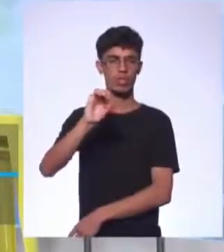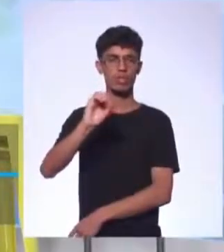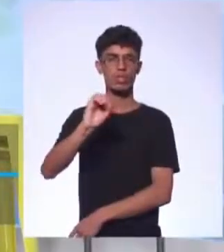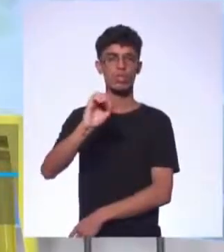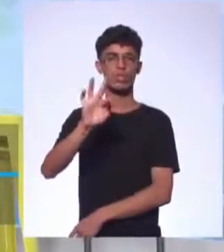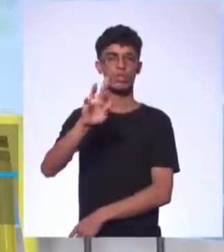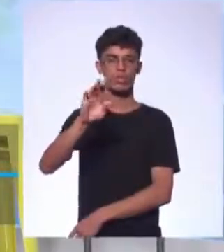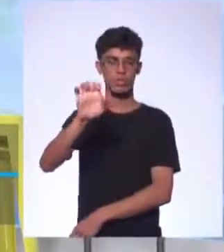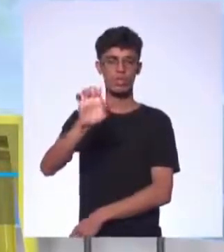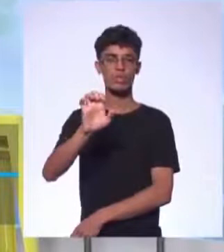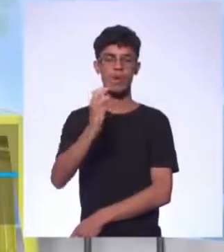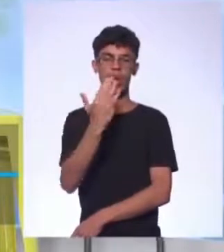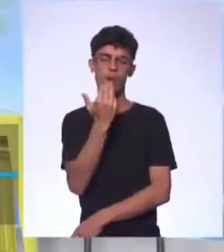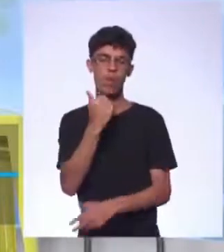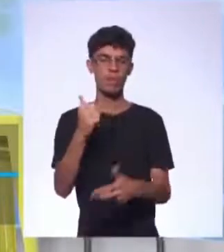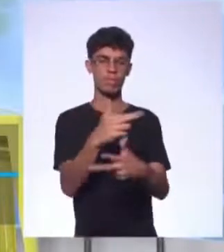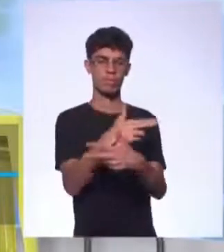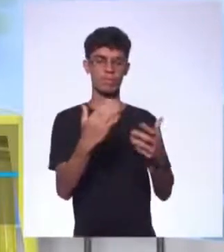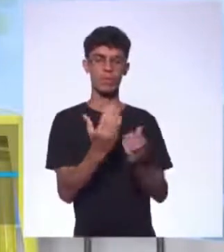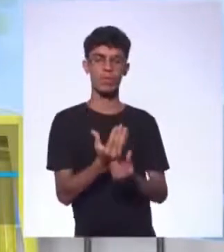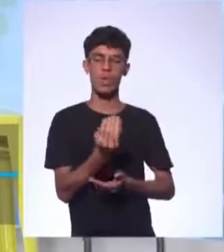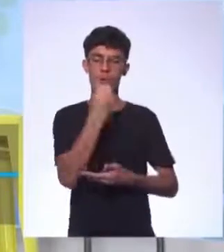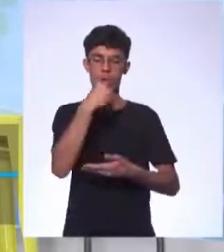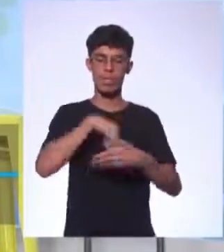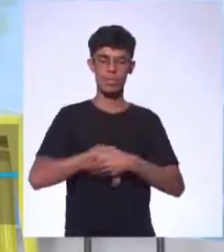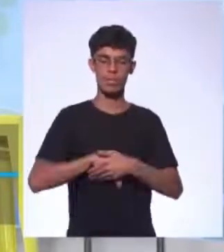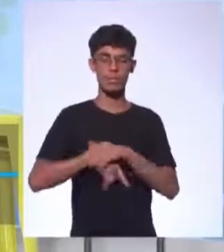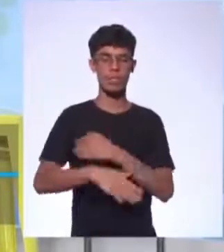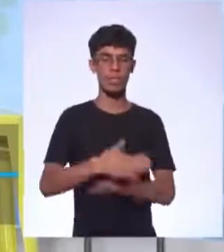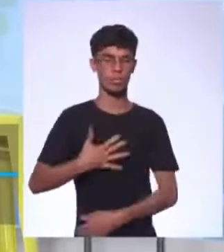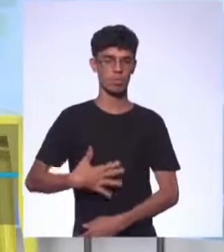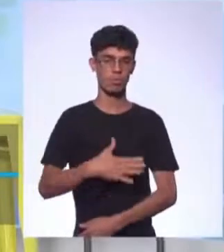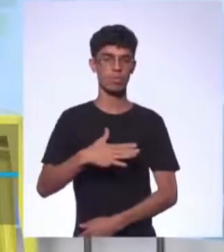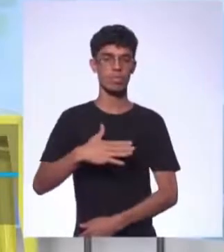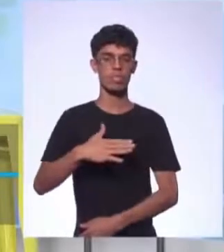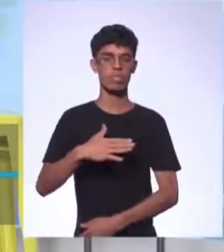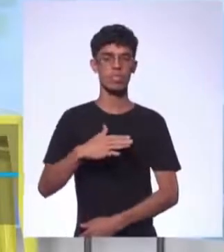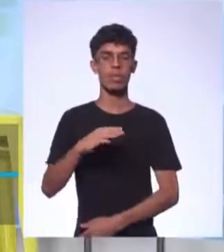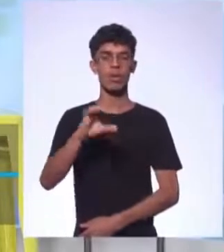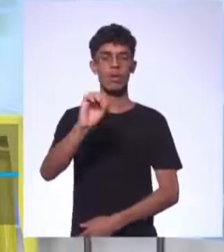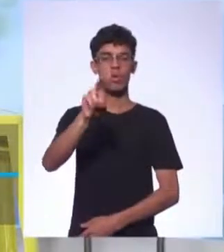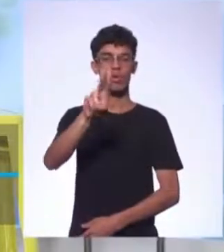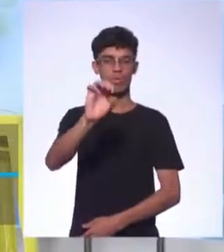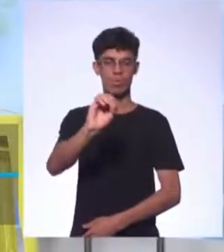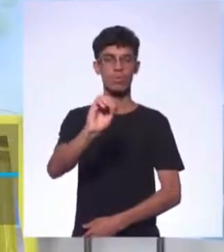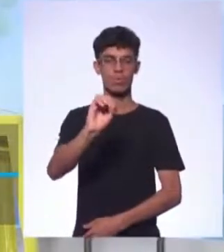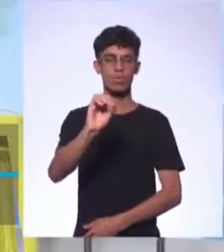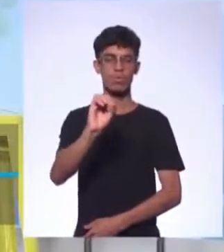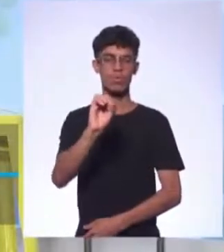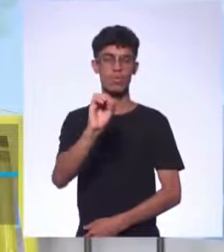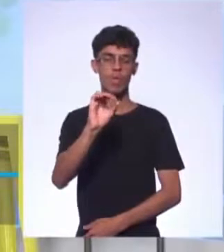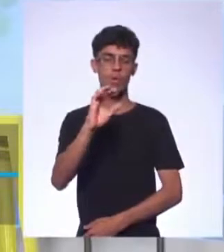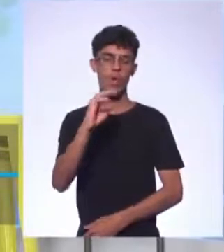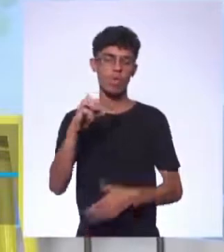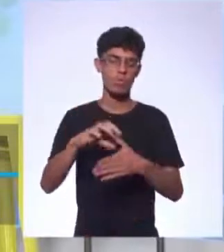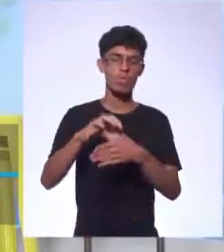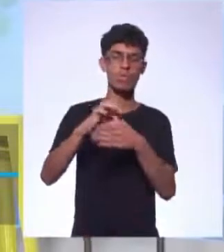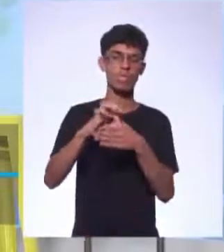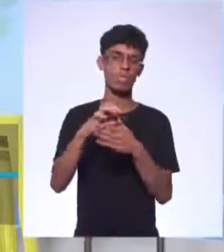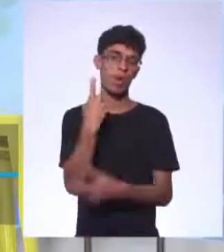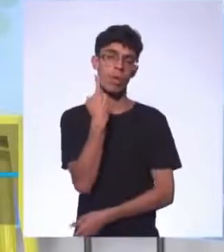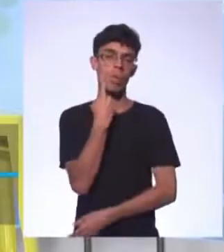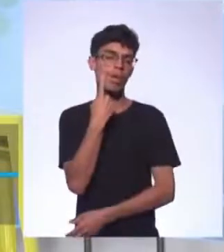ingerimos, e ele está localizado onde? No intestino, como o ovo que ingerimos, né, carnes, peixes e